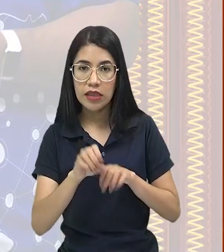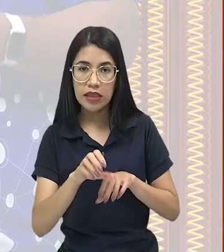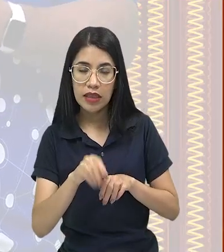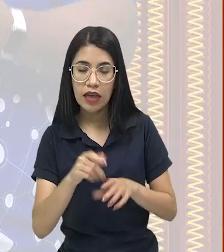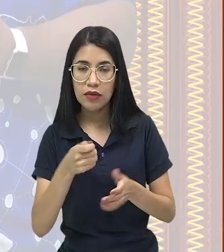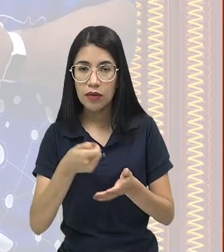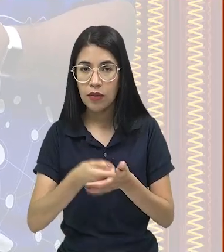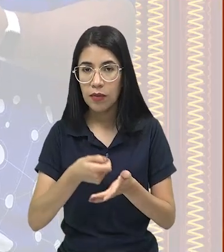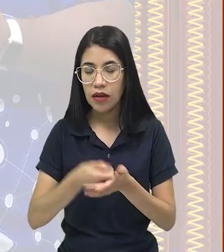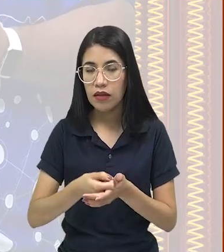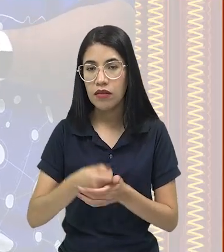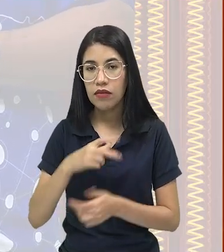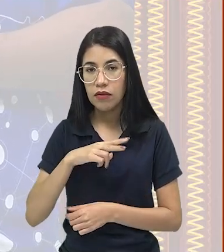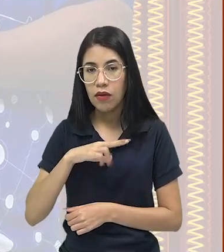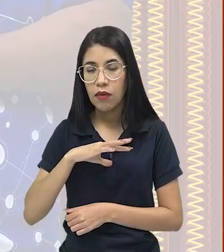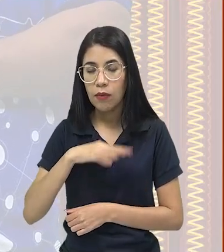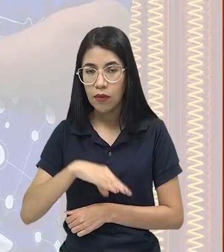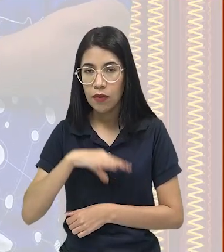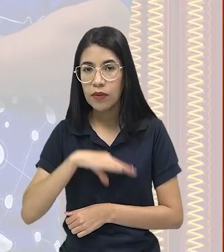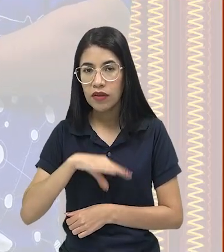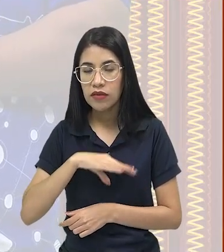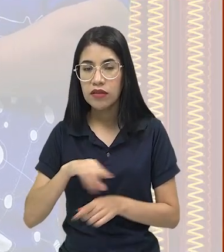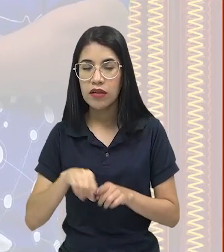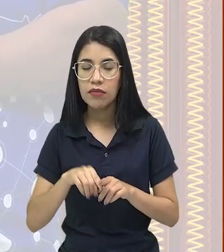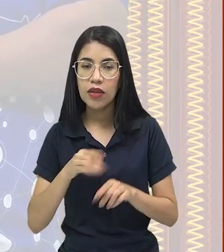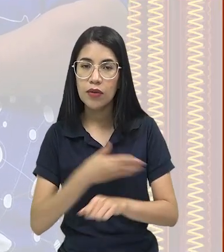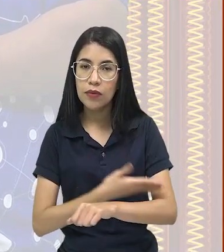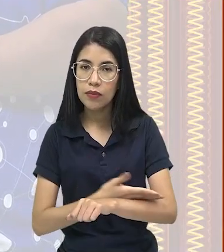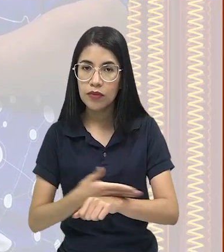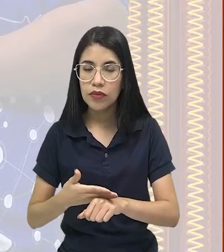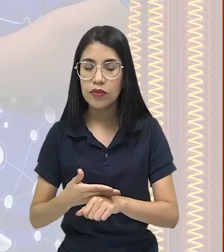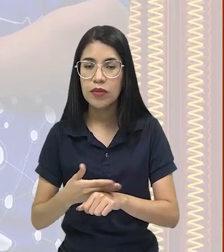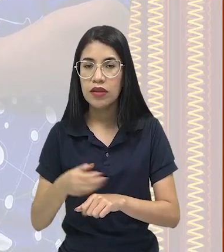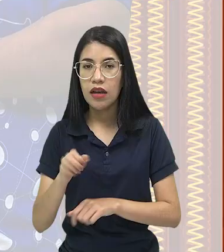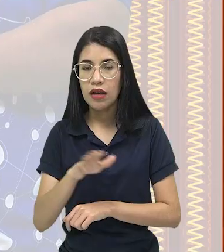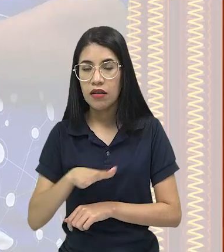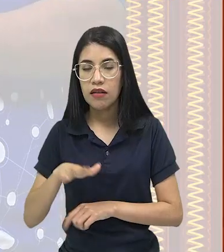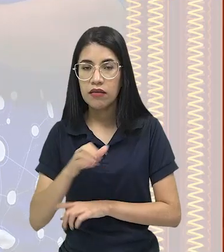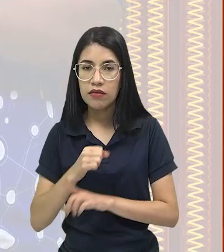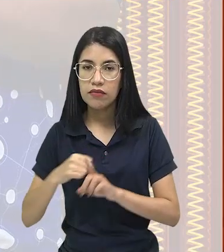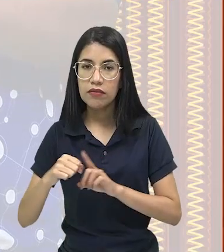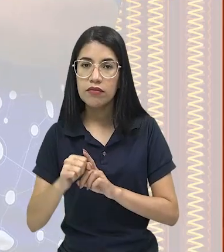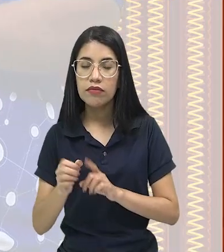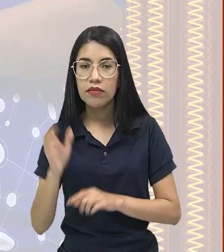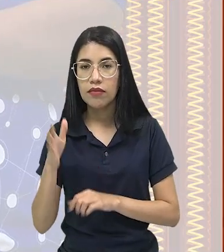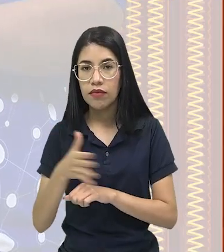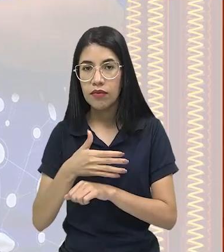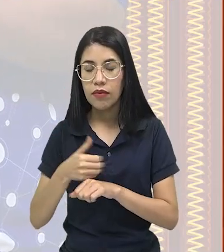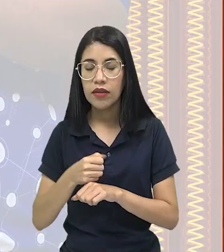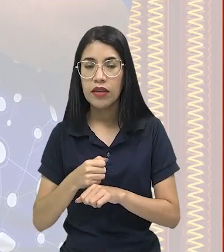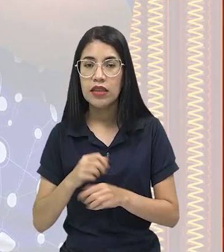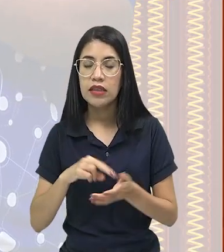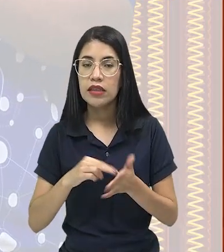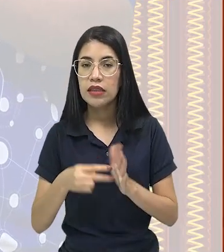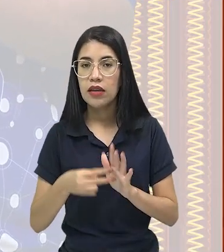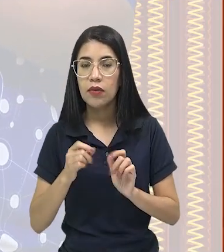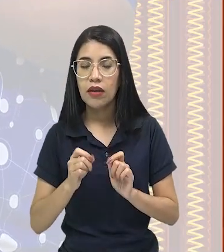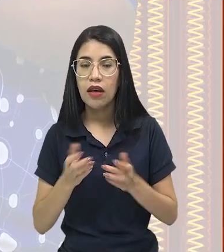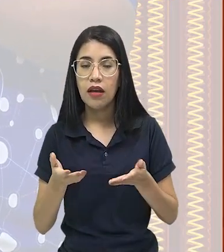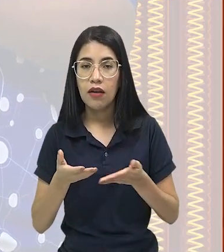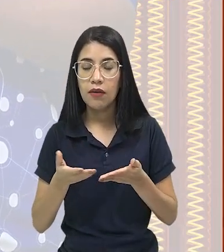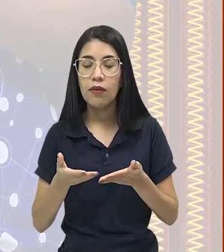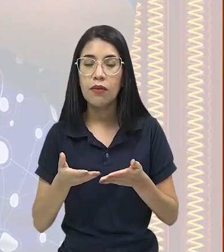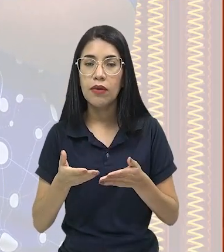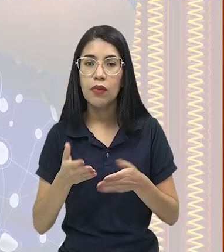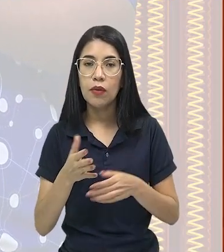portuguesa, costumes e valores da sociedade colonial. Como assim, professor? Quer dizer que agora o indígena tinha que